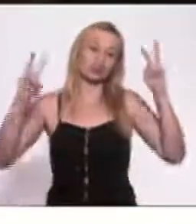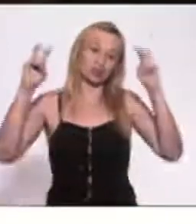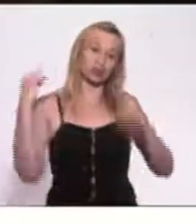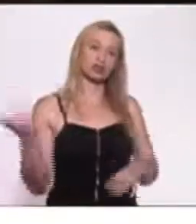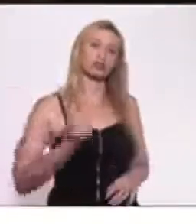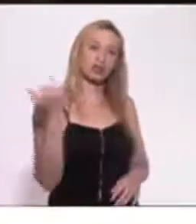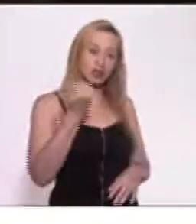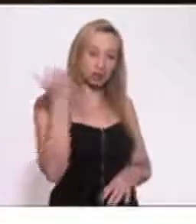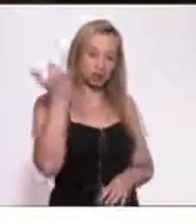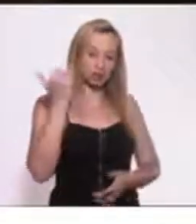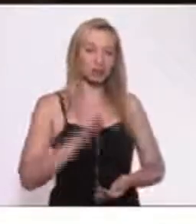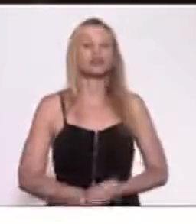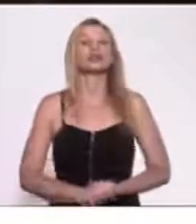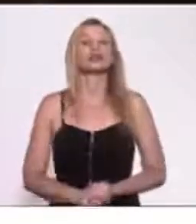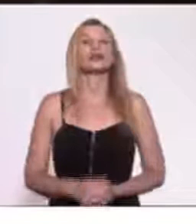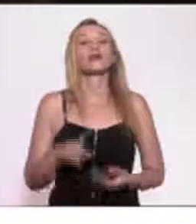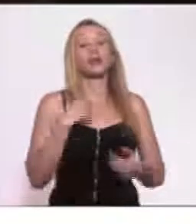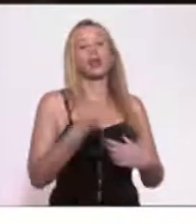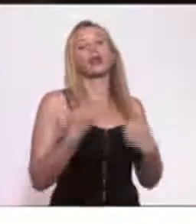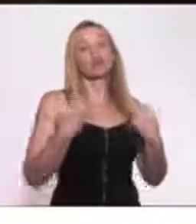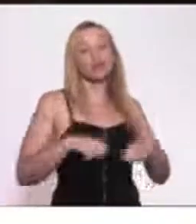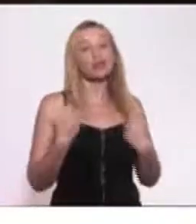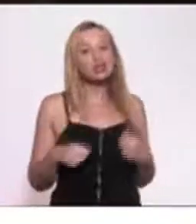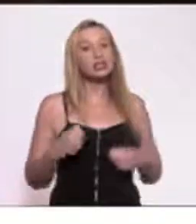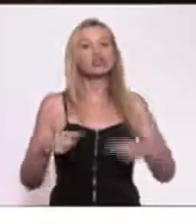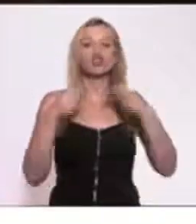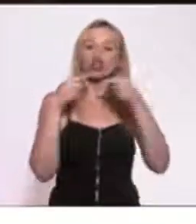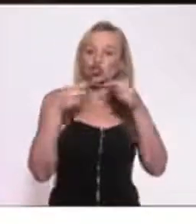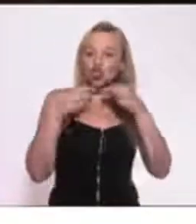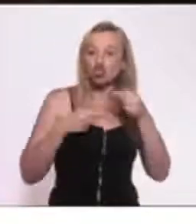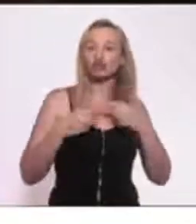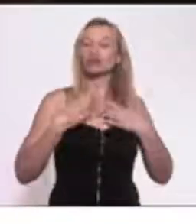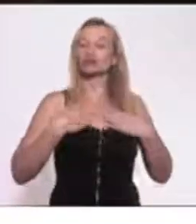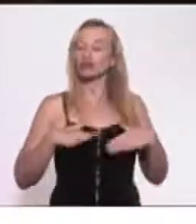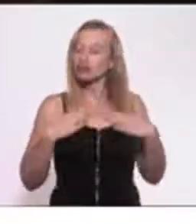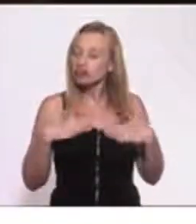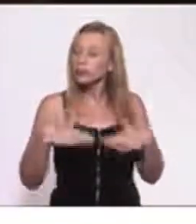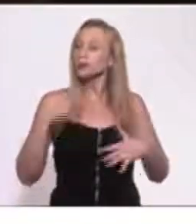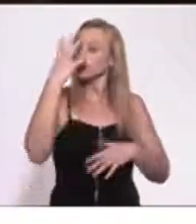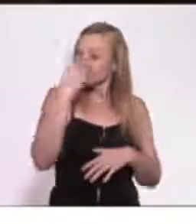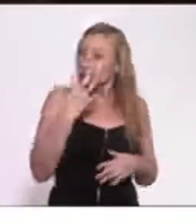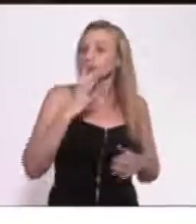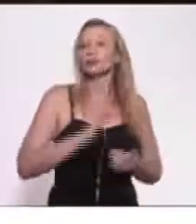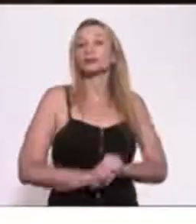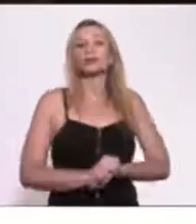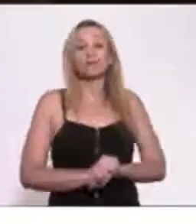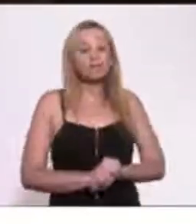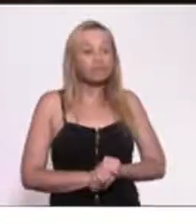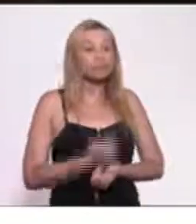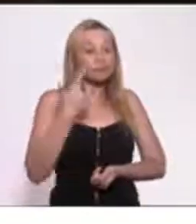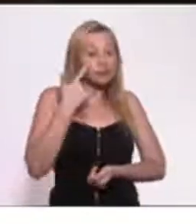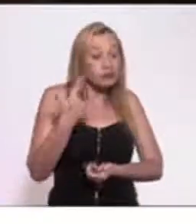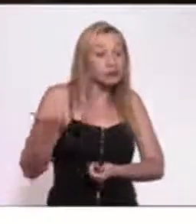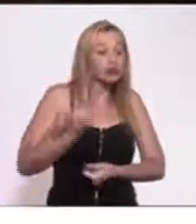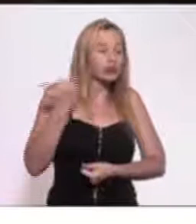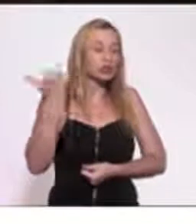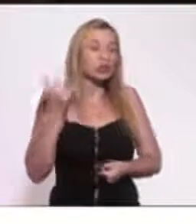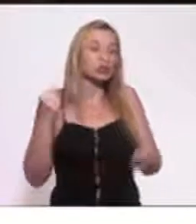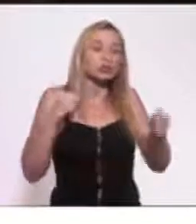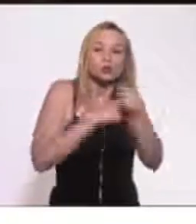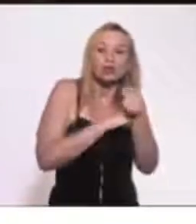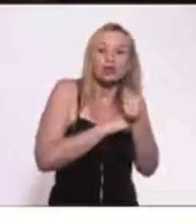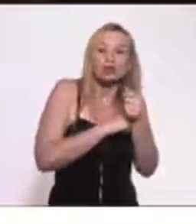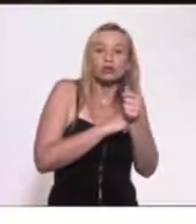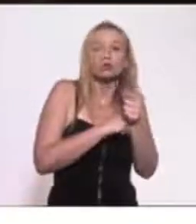importantes, presidente, que a gente precisa discutir com bastante calma, bastante serenidade, visto a importância do impacto,